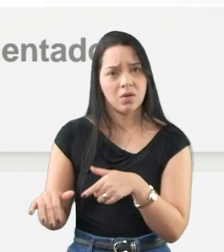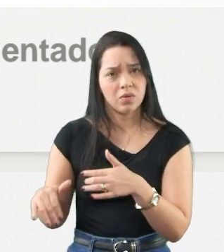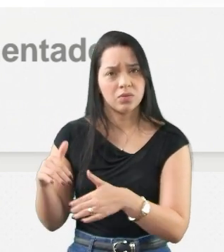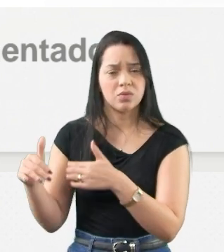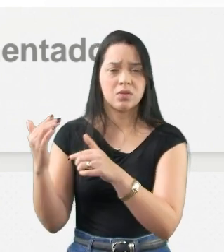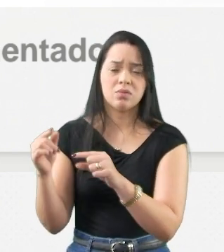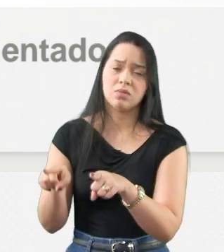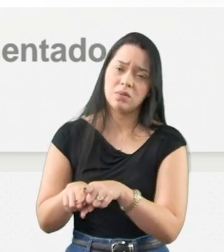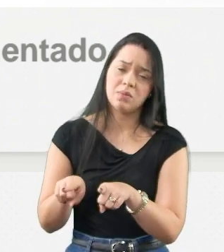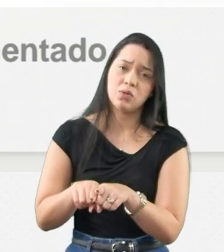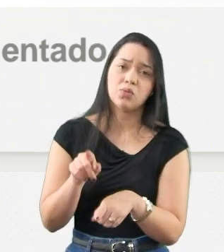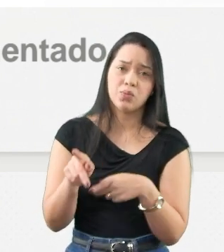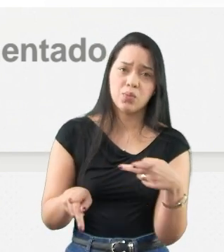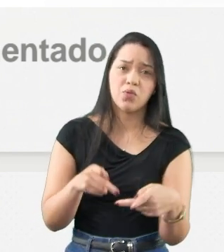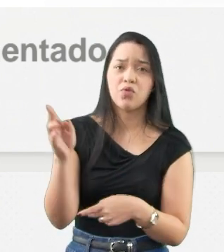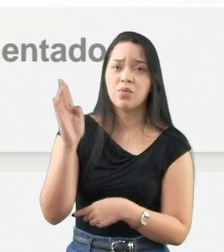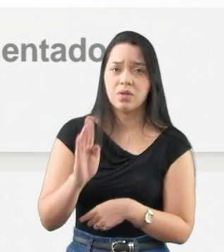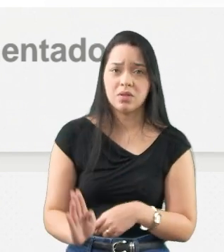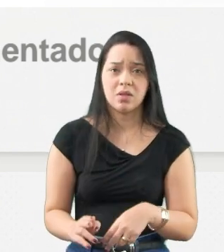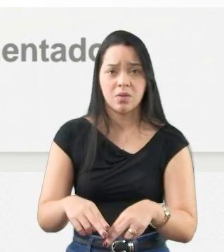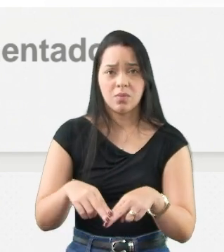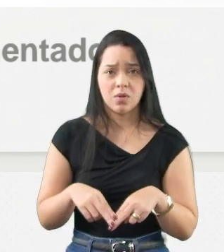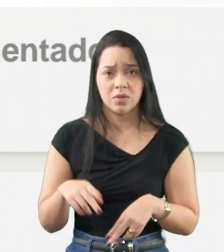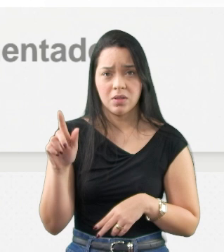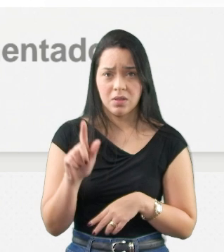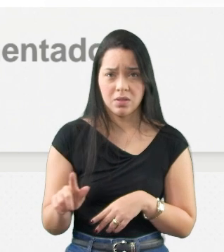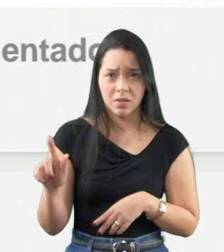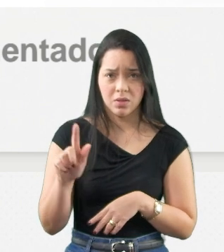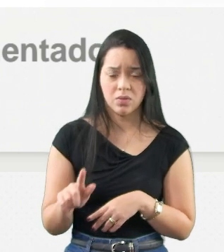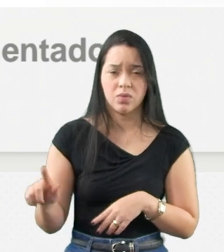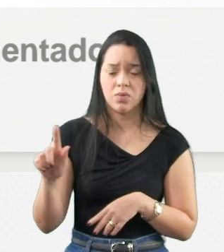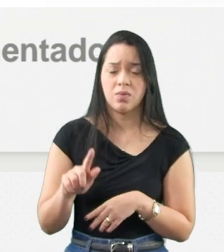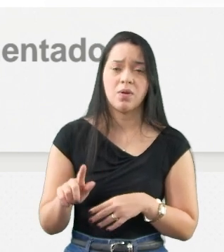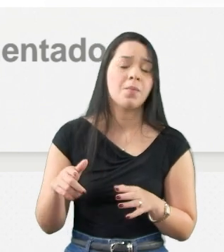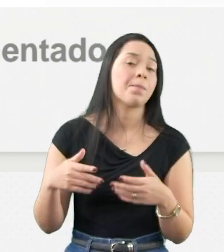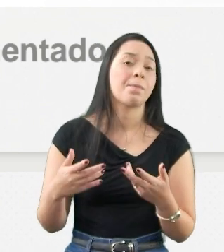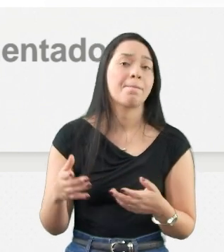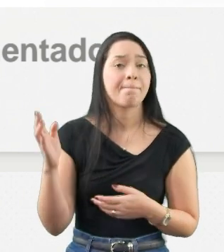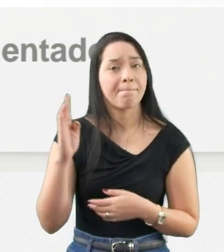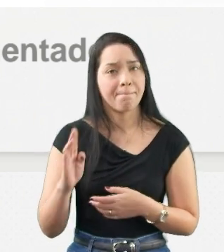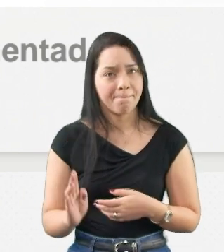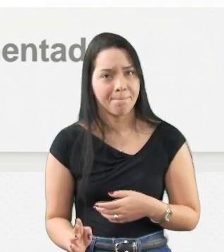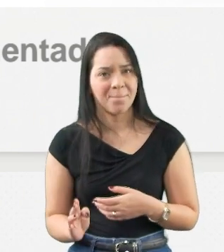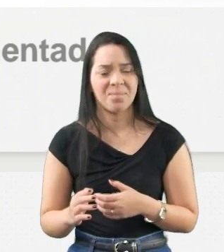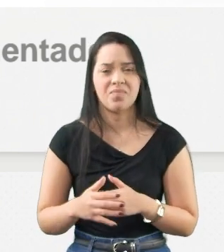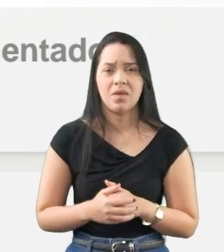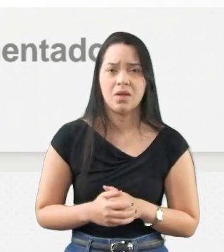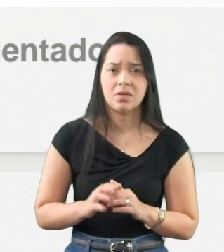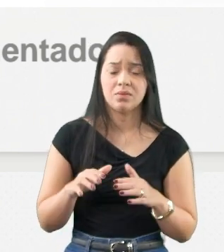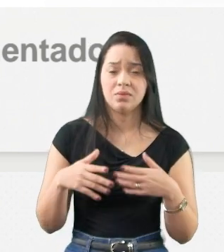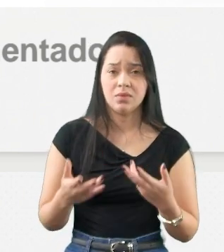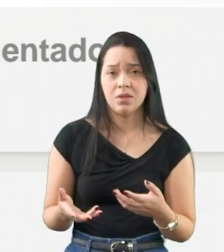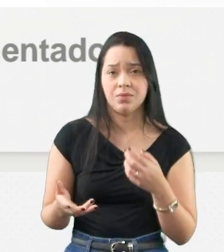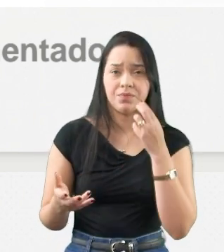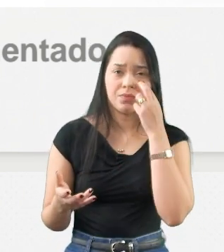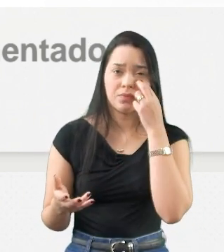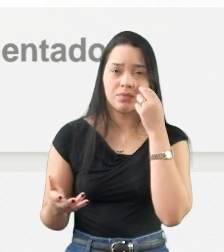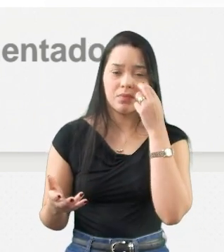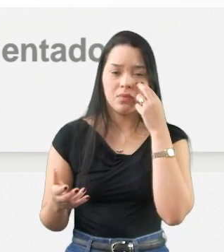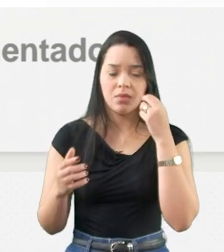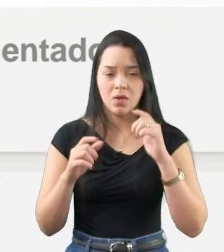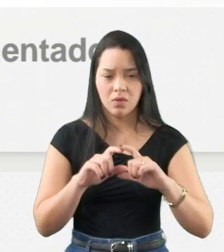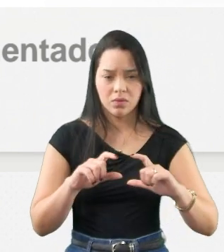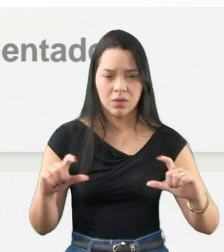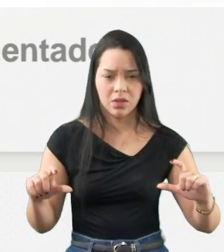identidades do povo brasileiro. Por isso que é literatura, no caso, literatura brasileira, né? Então a gente coloca aqui um trecho para